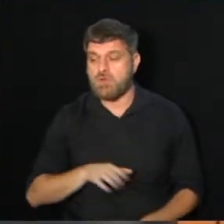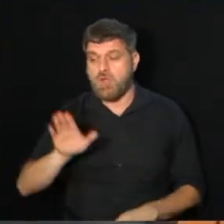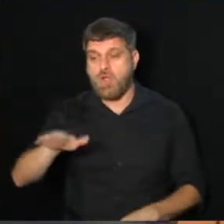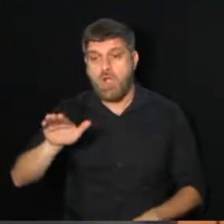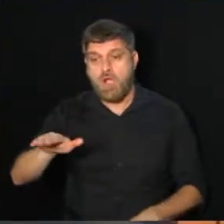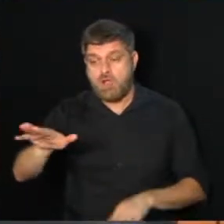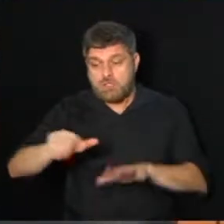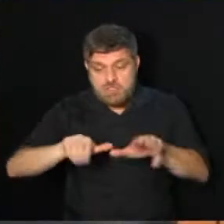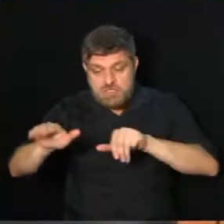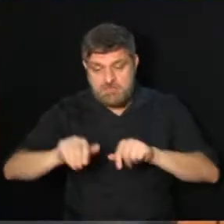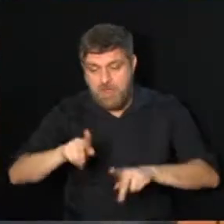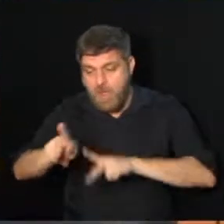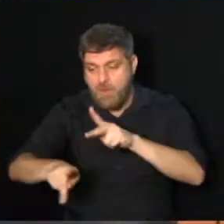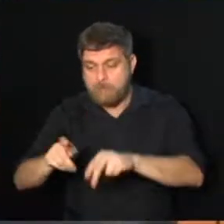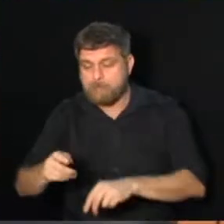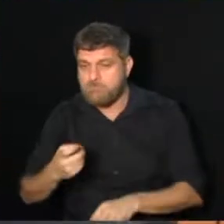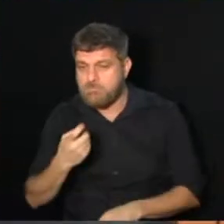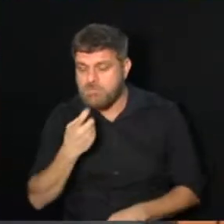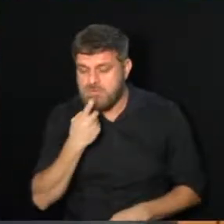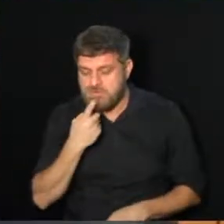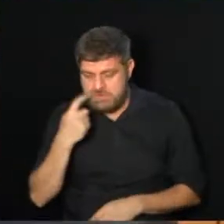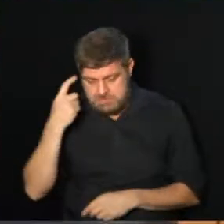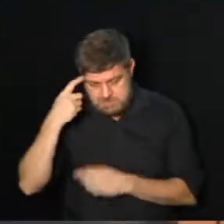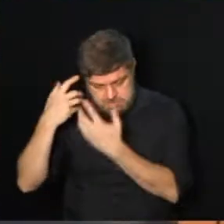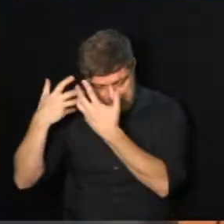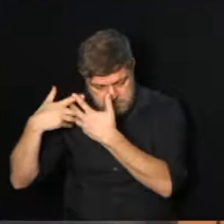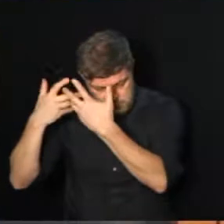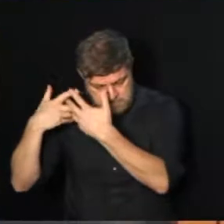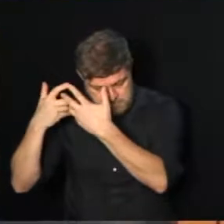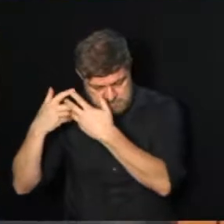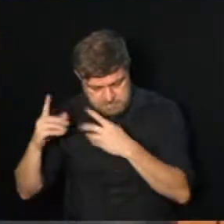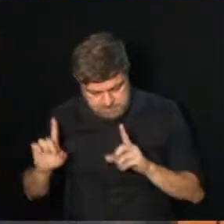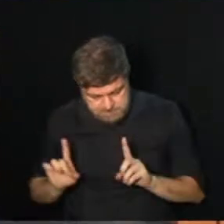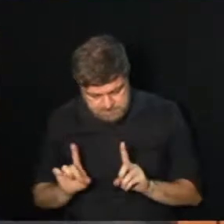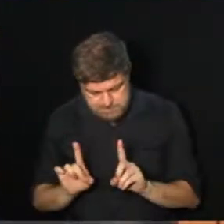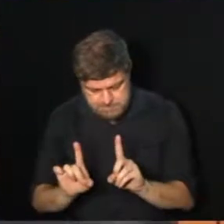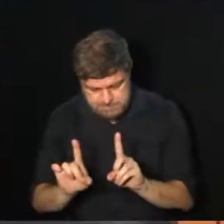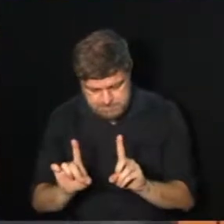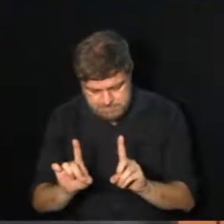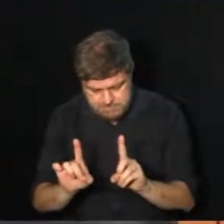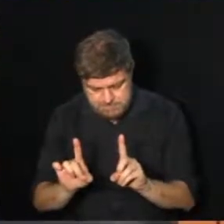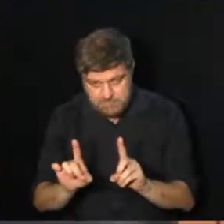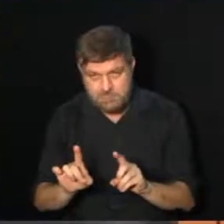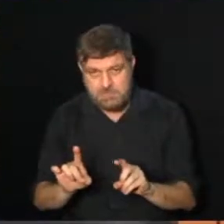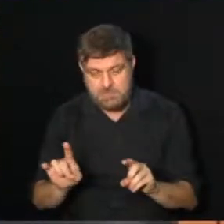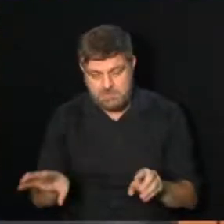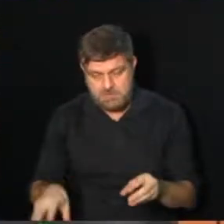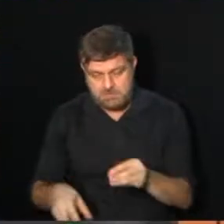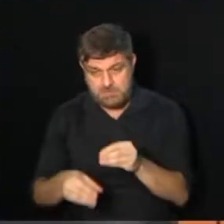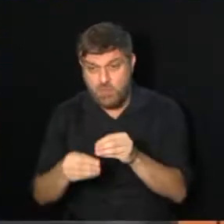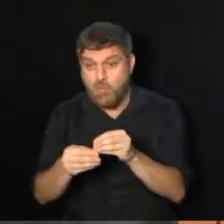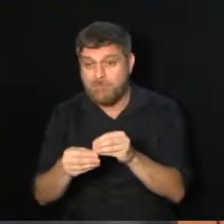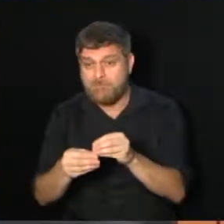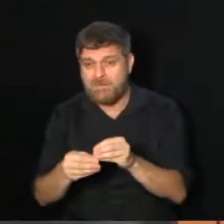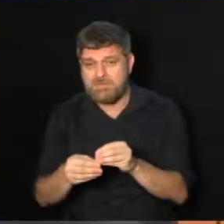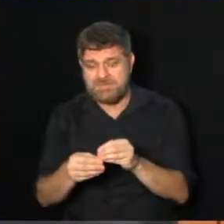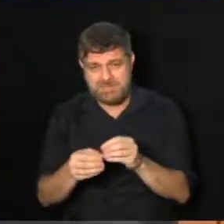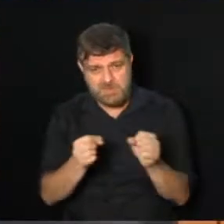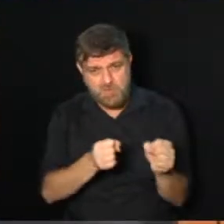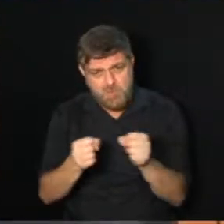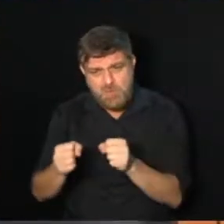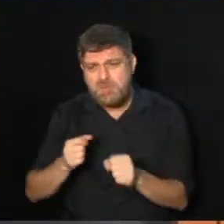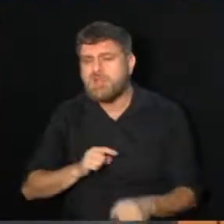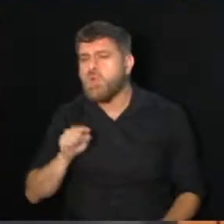uma política de um com o outro, numa formação complementar das suas potências, onde